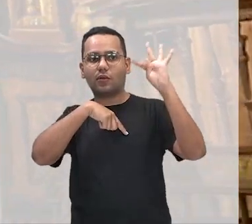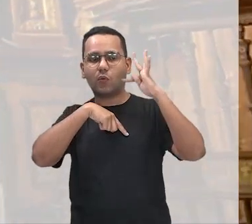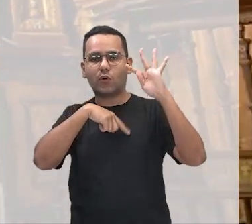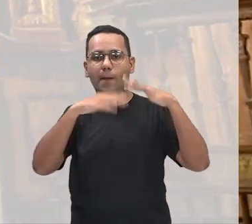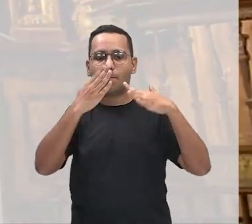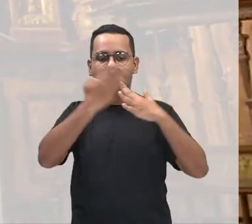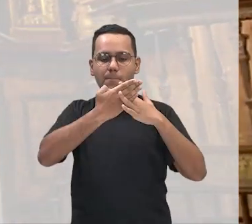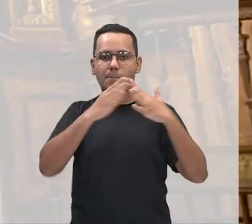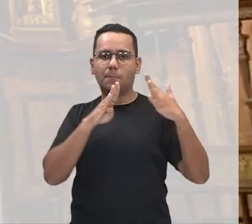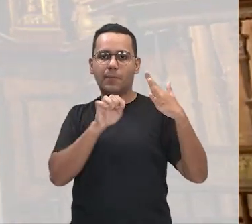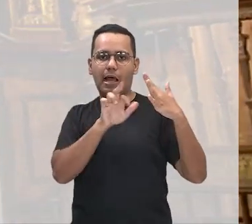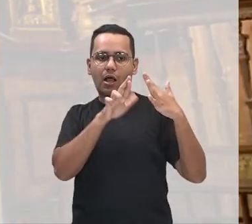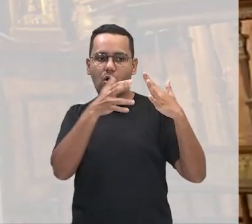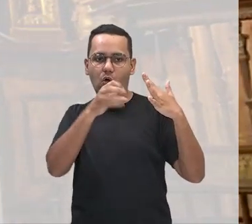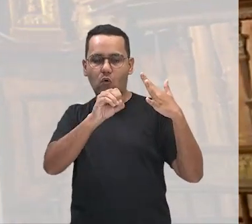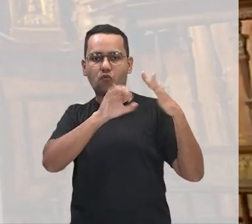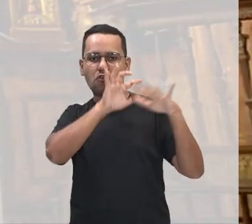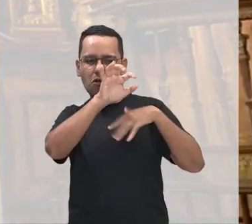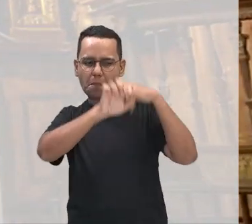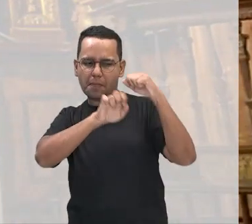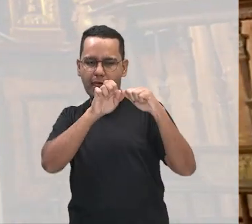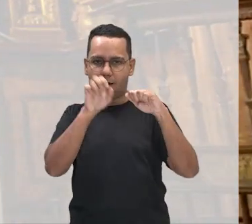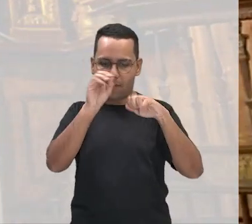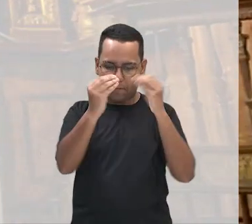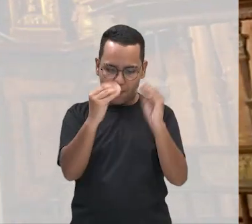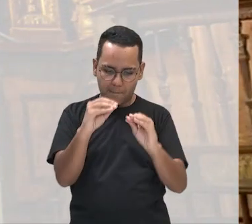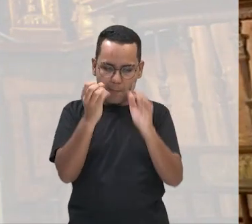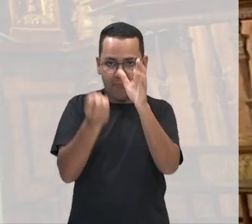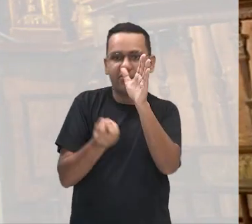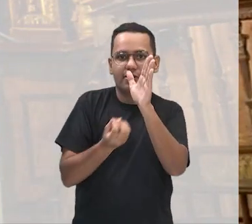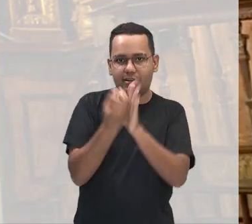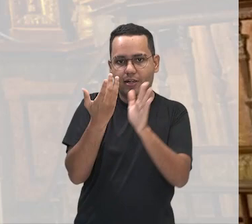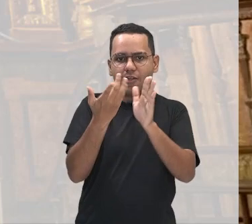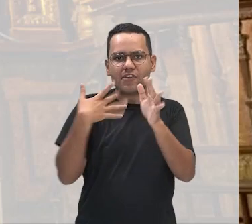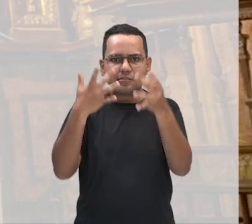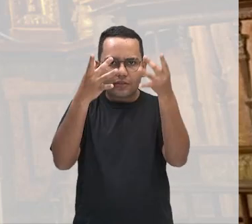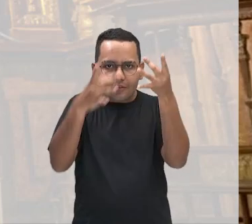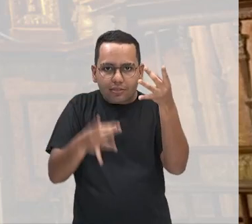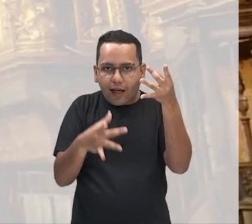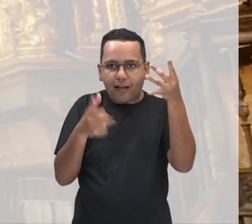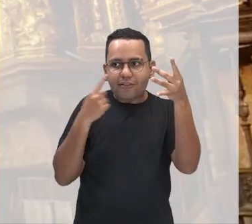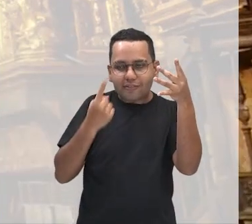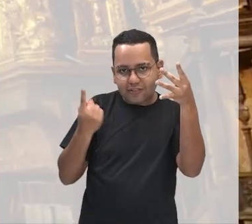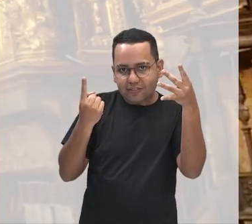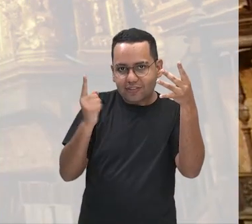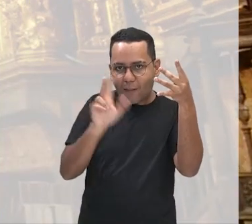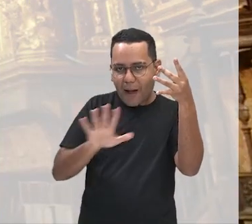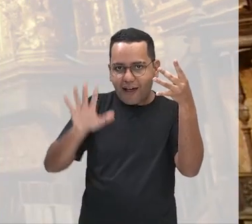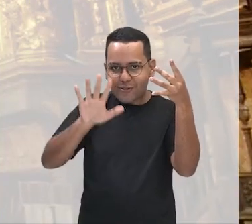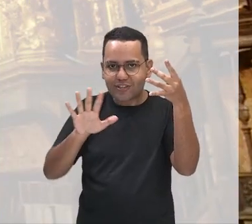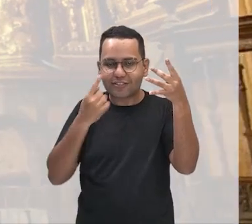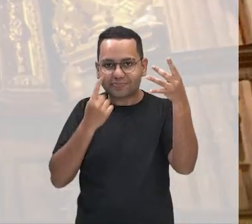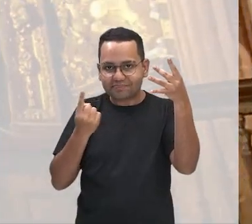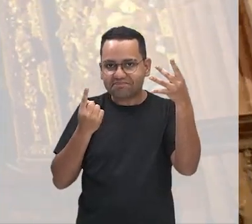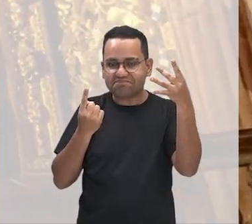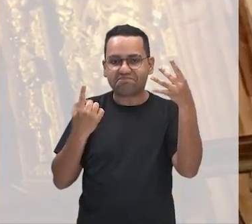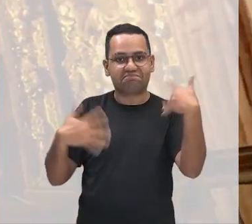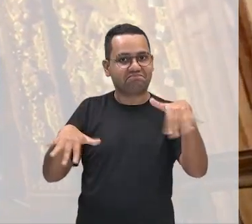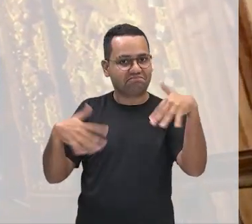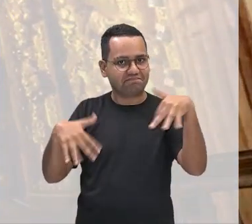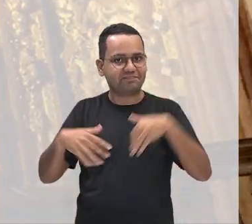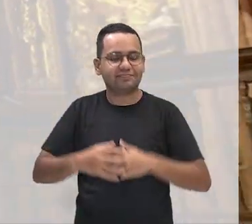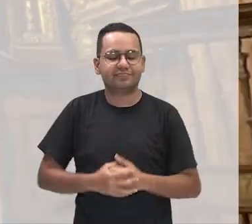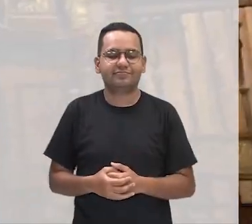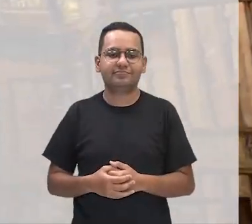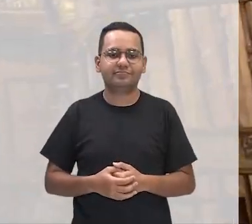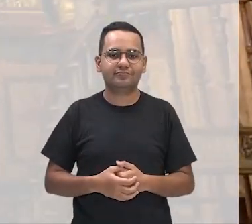conseguiram identificar aqui. Olha quanto detalhe tem nessa parte que a gente está olhando aqui,